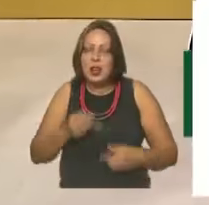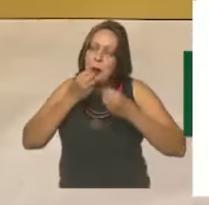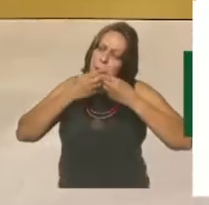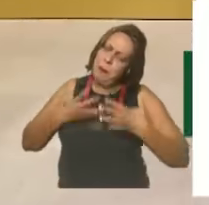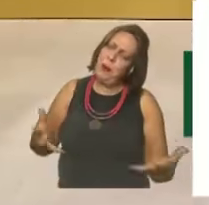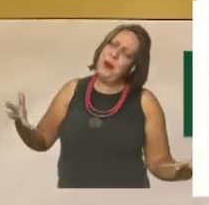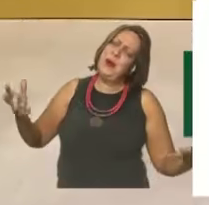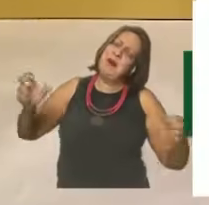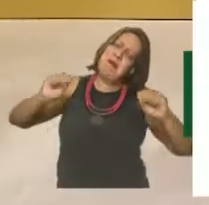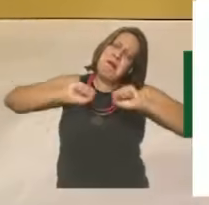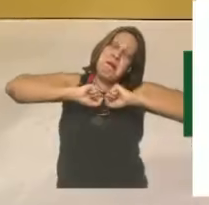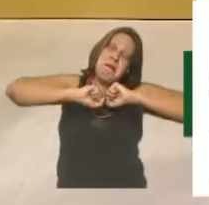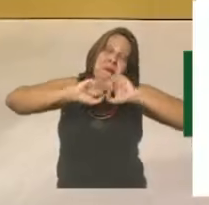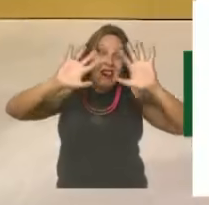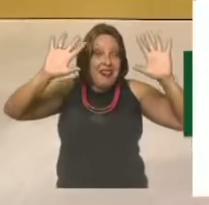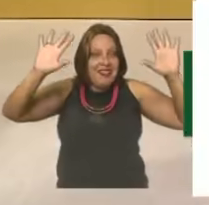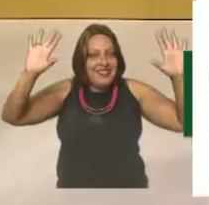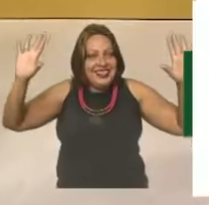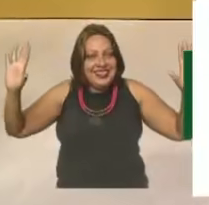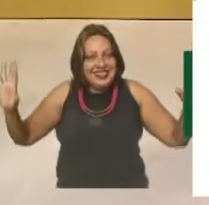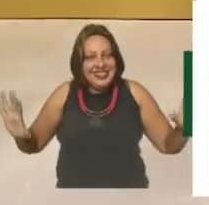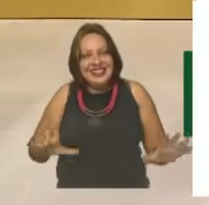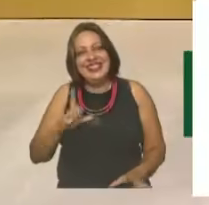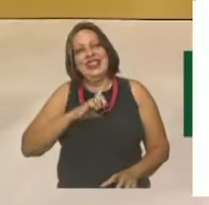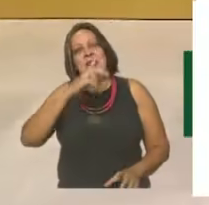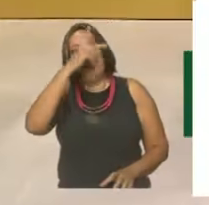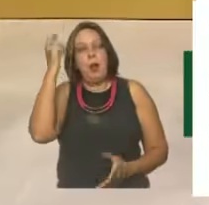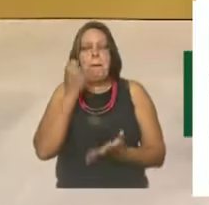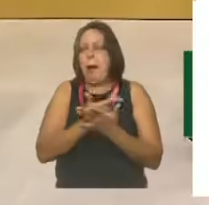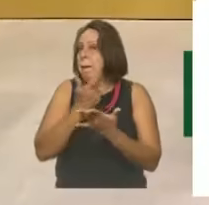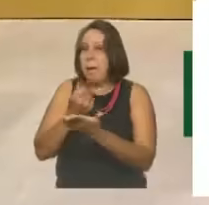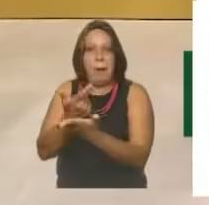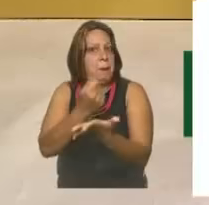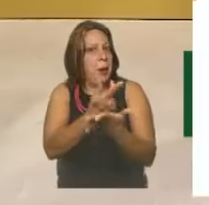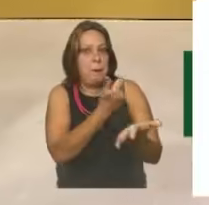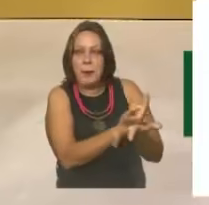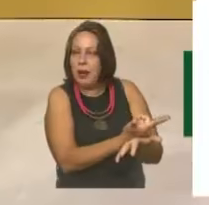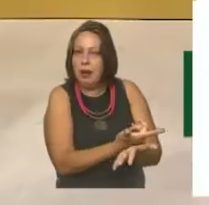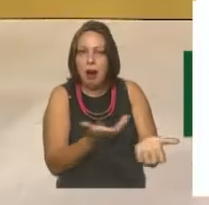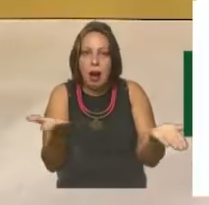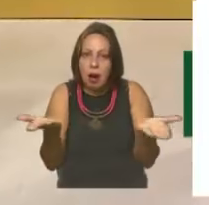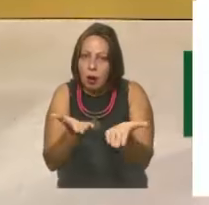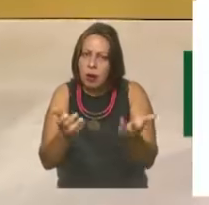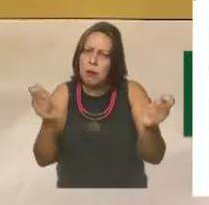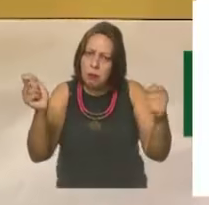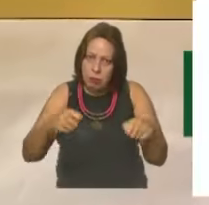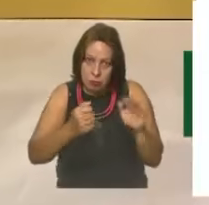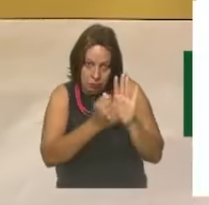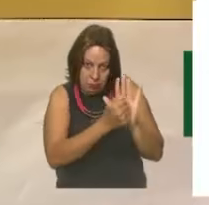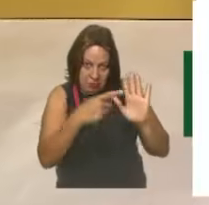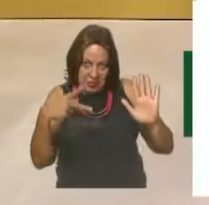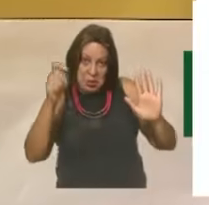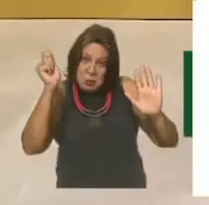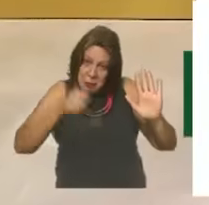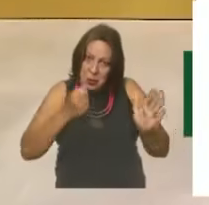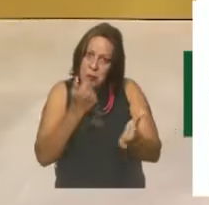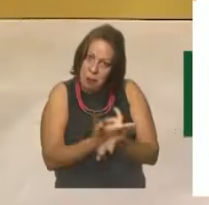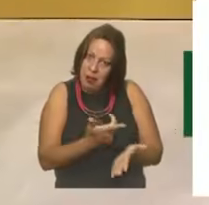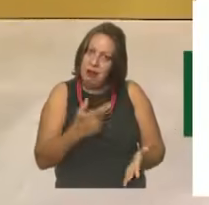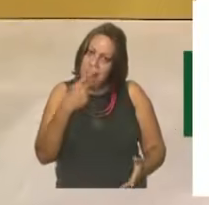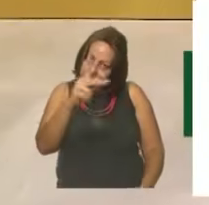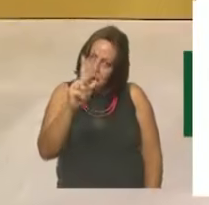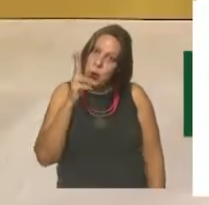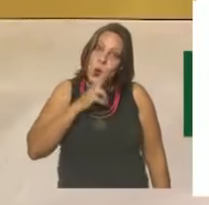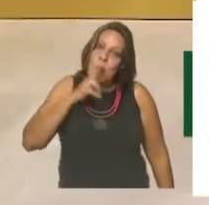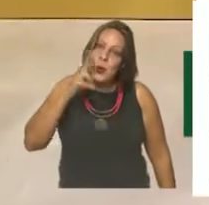tá maravilhoso. Vou te contar o que vai ter gente adquirindo, inclusive agora mesmo, viu? Porque você tem um aplicativo aí, já pode adquirir o